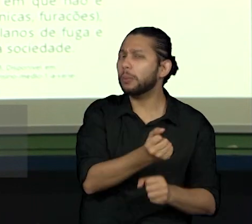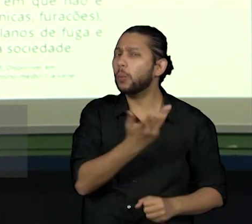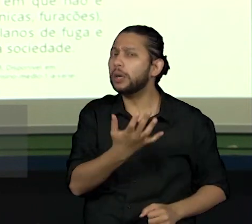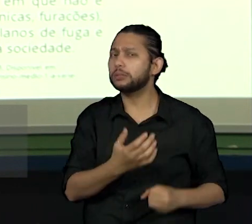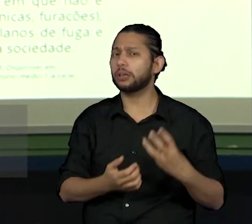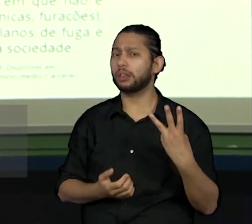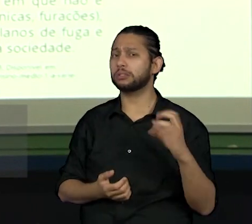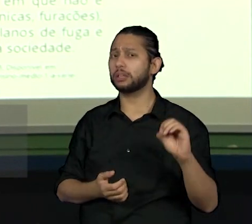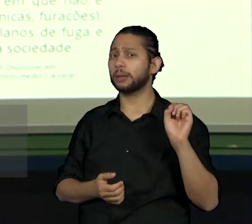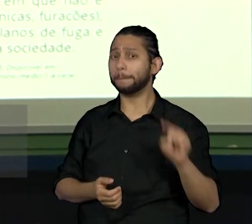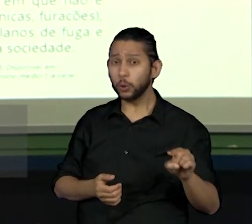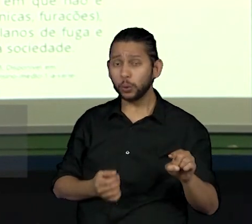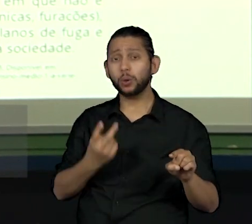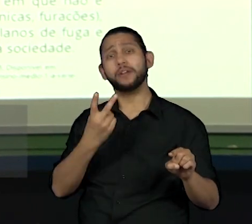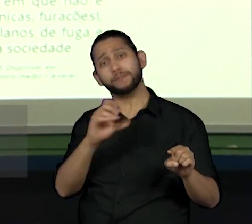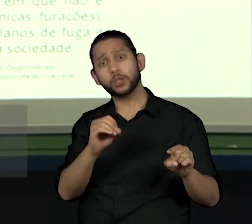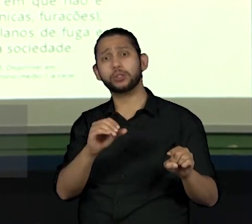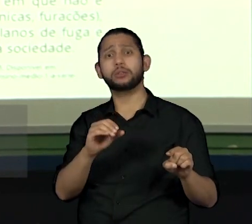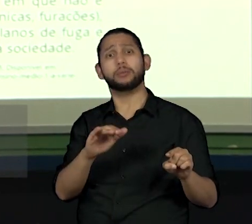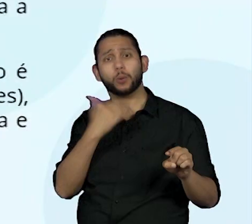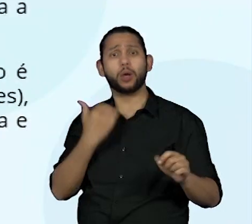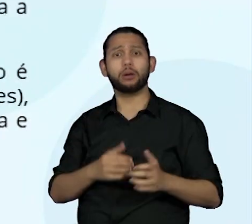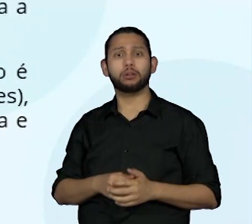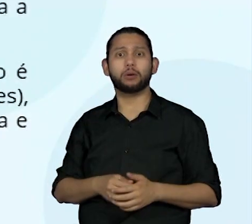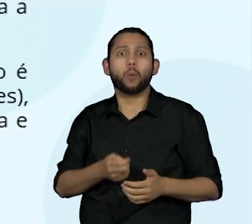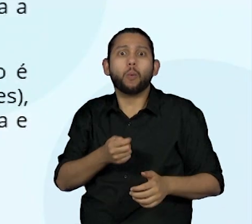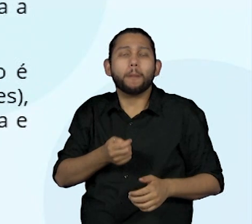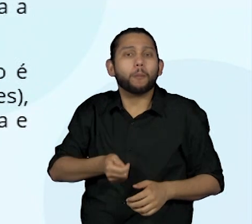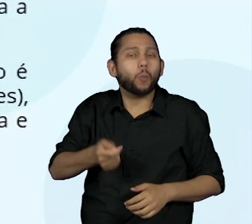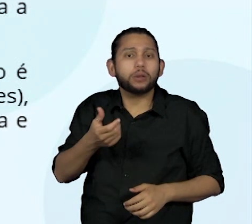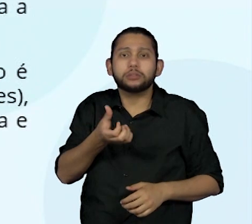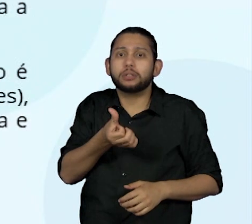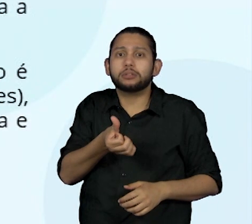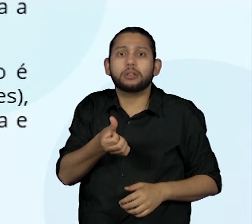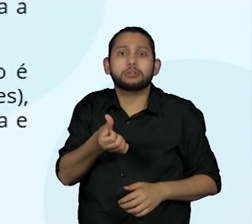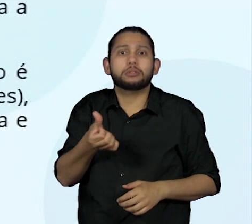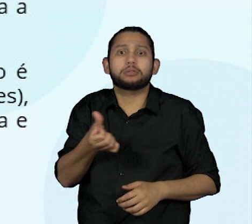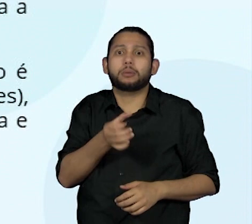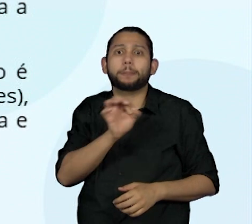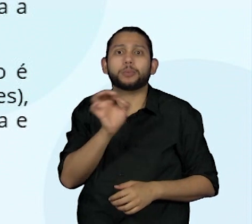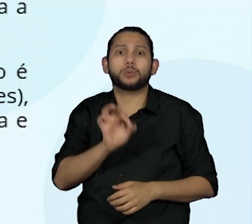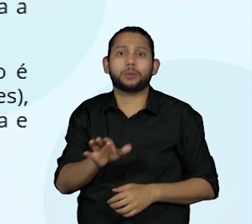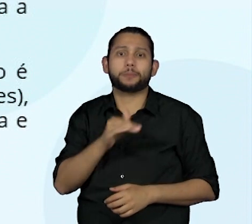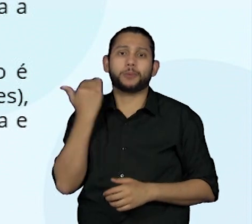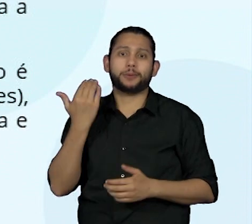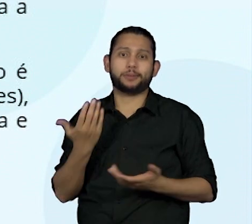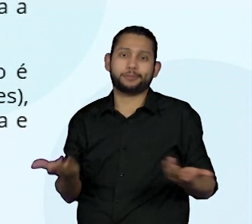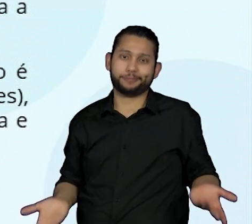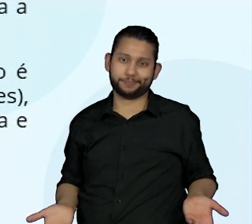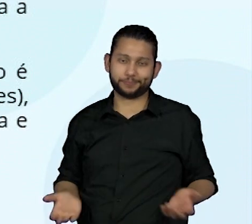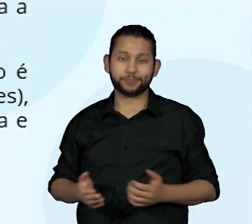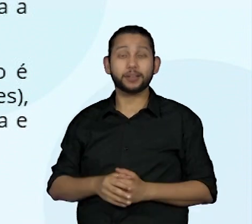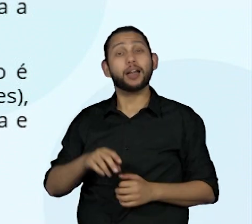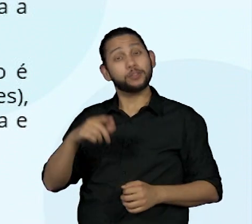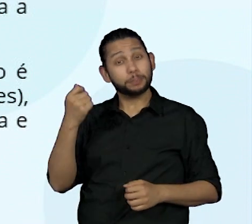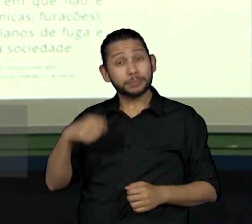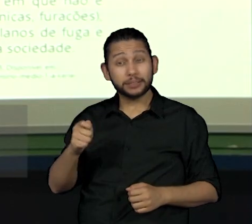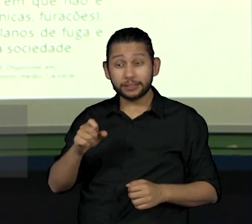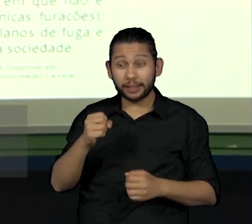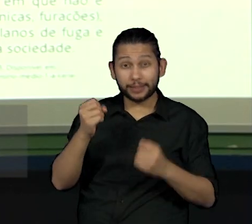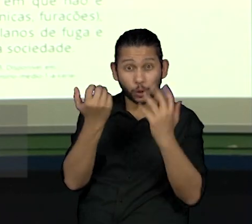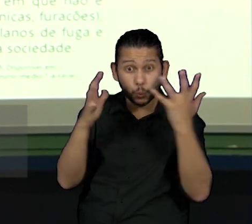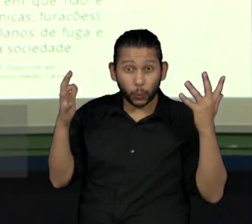e de planejamento que cada país tem. Segunda forma de prevenir contra riscos e desastres